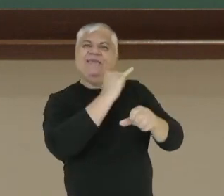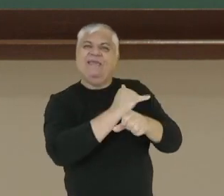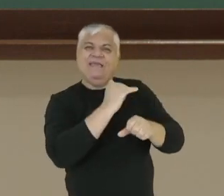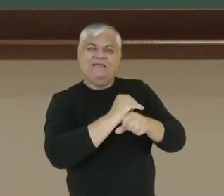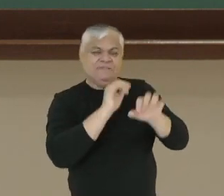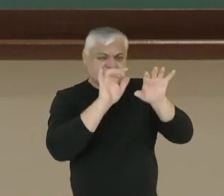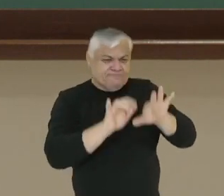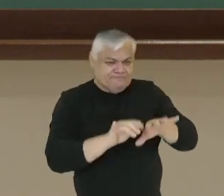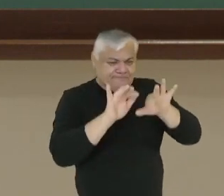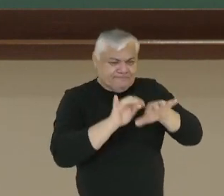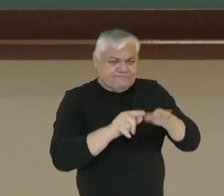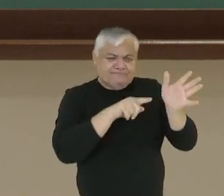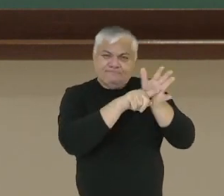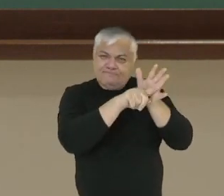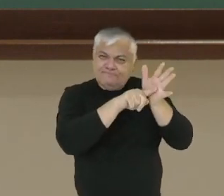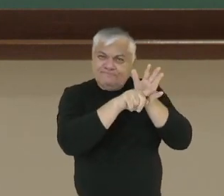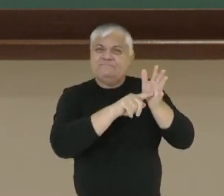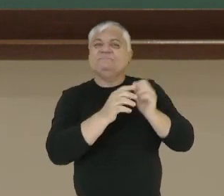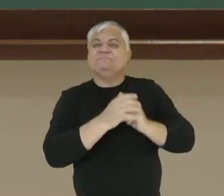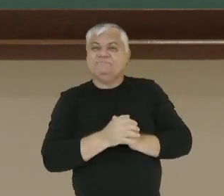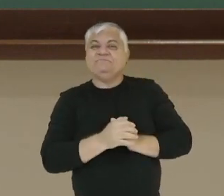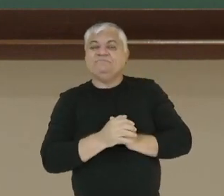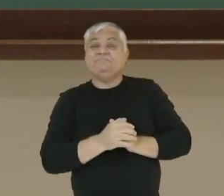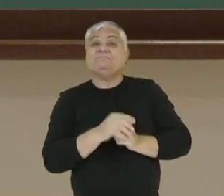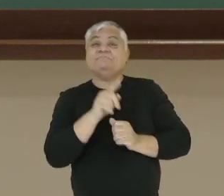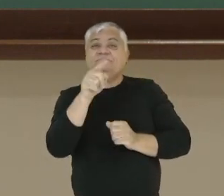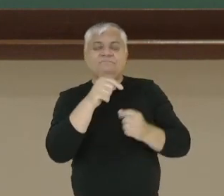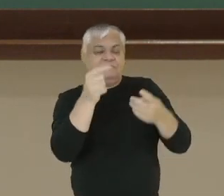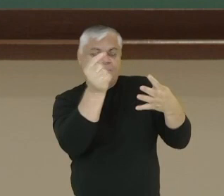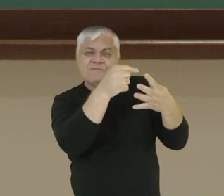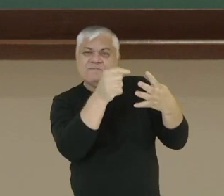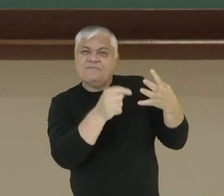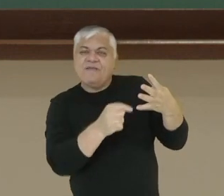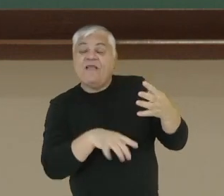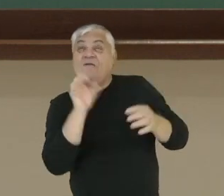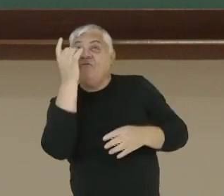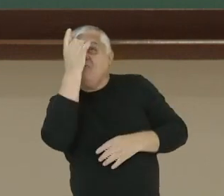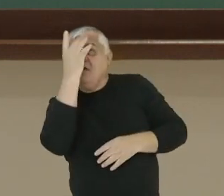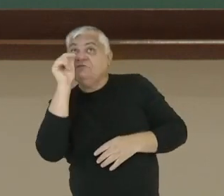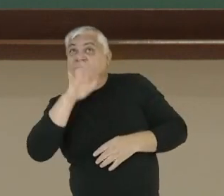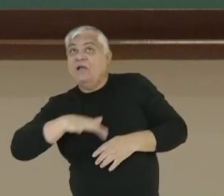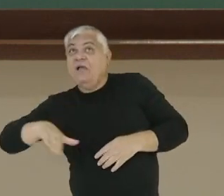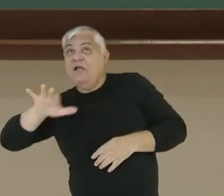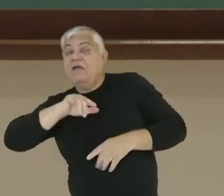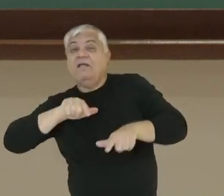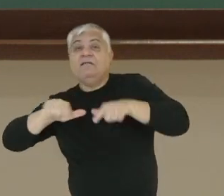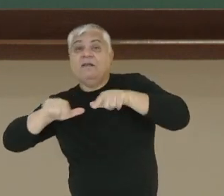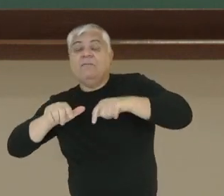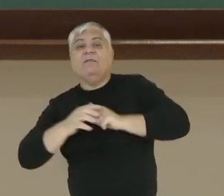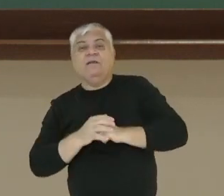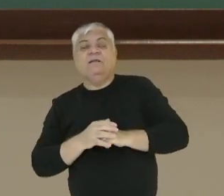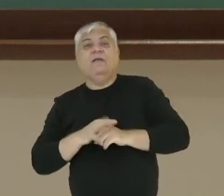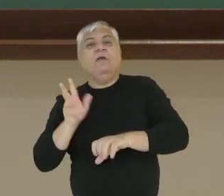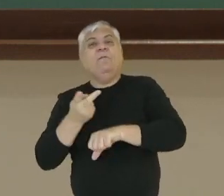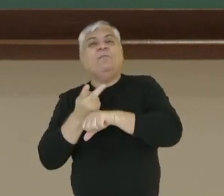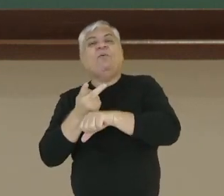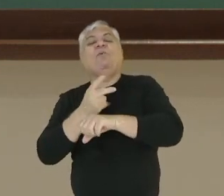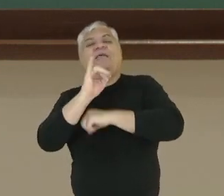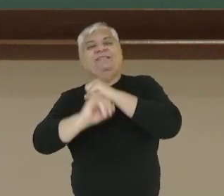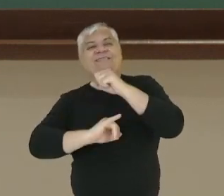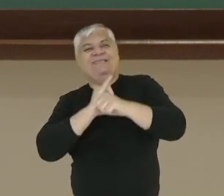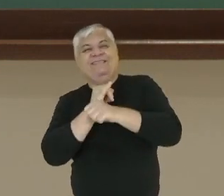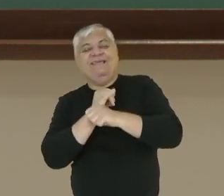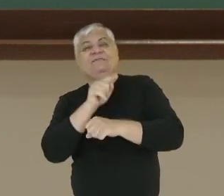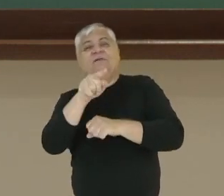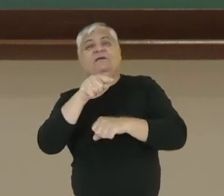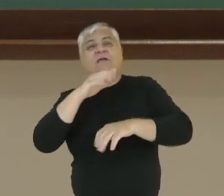coloque aí as facilidades dos dias de hoje, como por exemplo as buscas na internet, para trabalhar